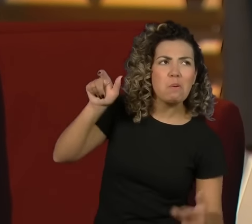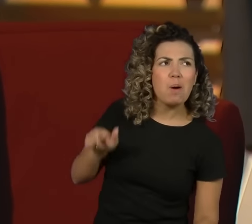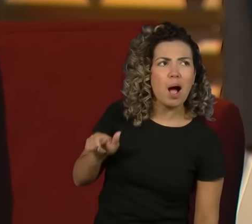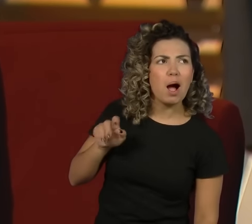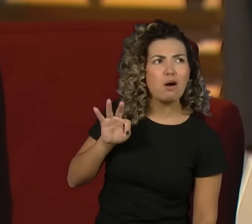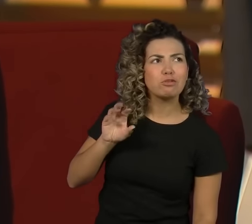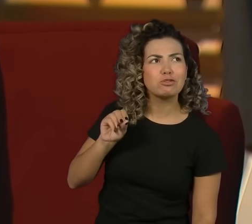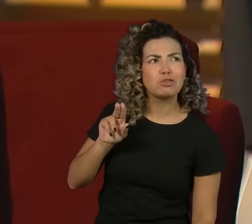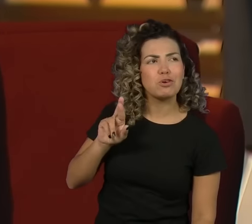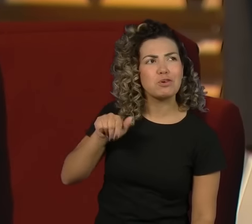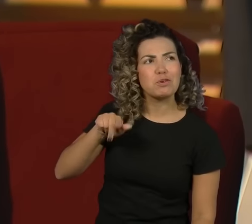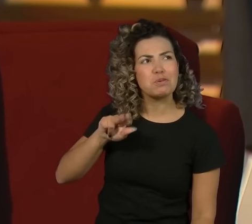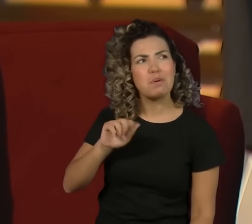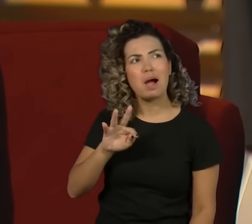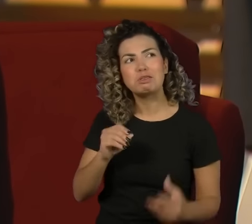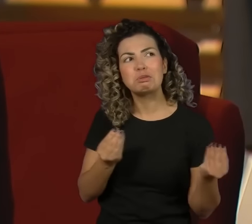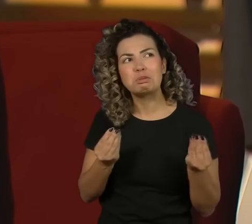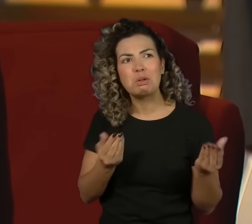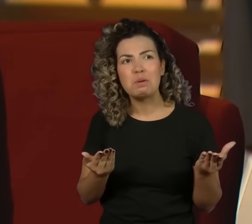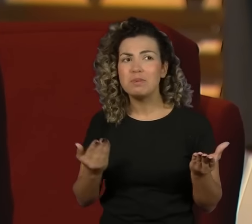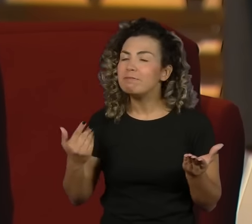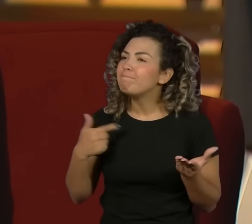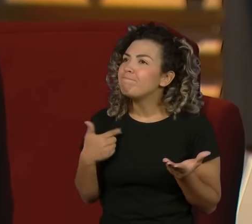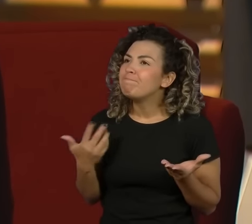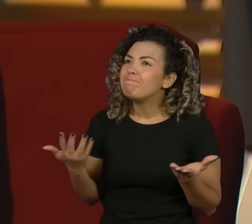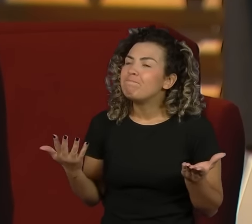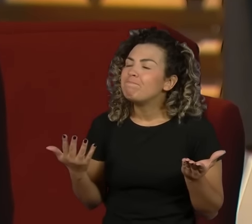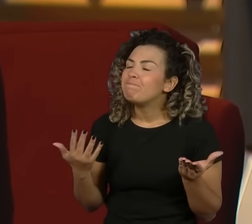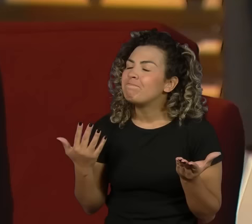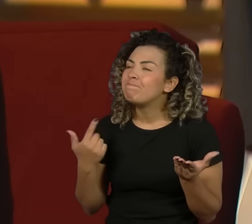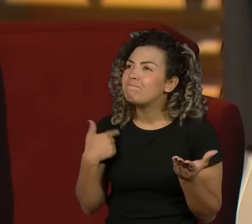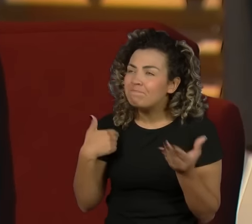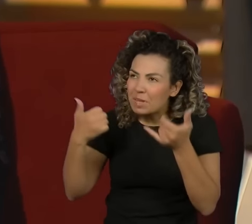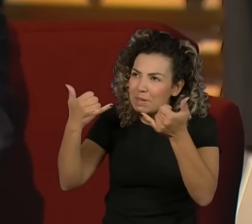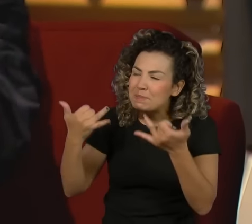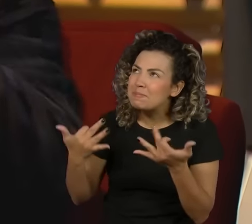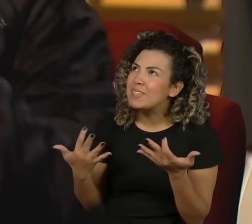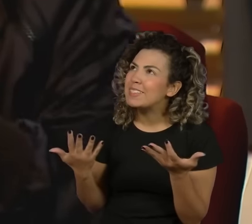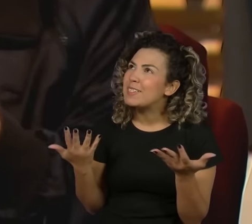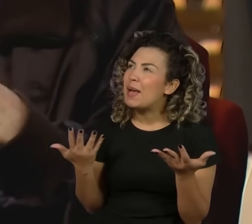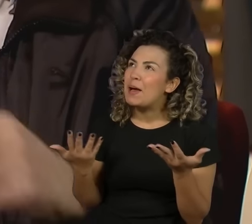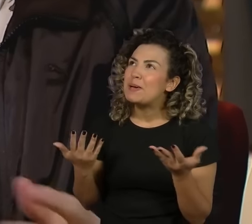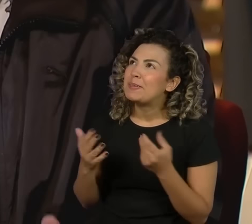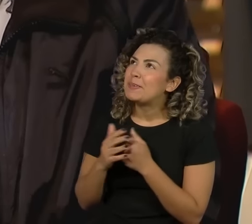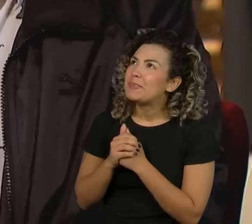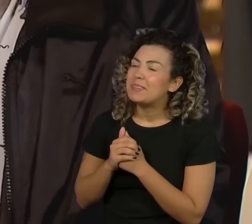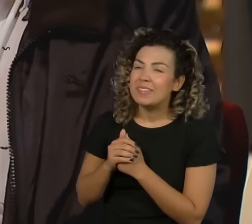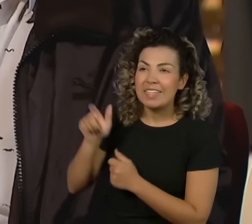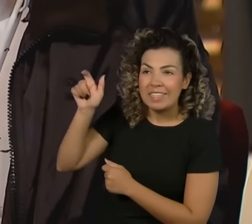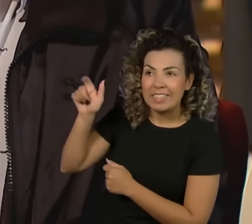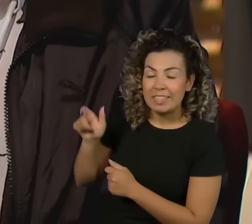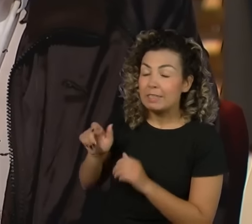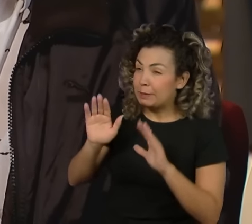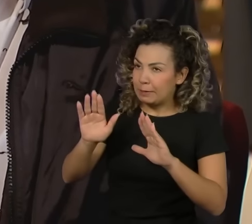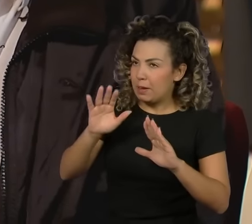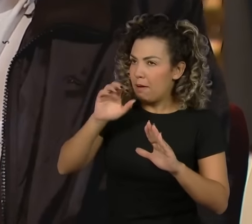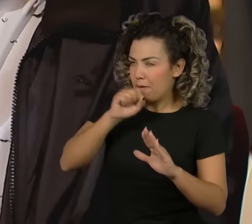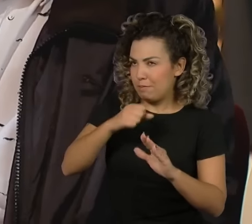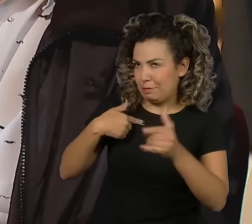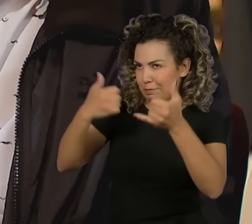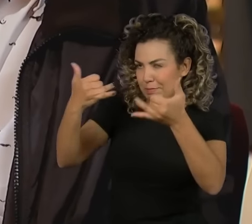é tão... Cara, eu fico tão... Quando você fala do Torquato para mim... Só para você ter uma ideia, nesse livro eu defendo essa